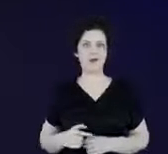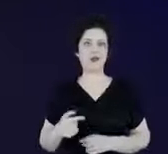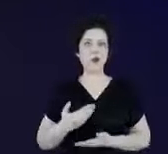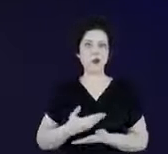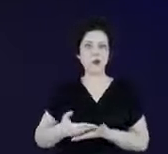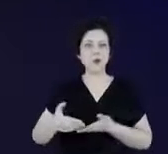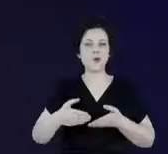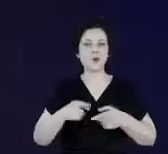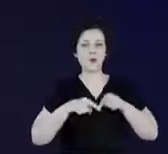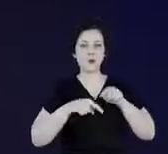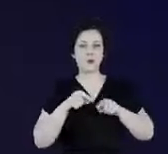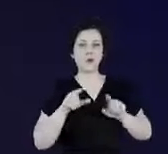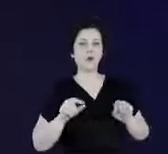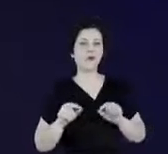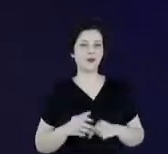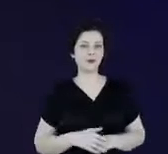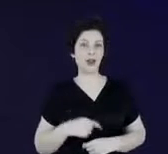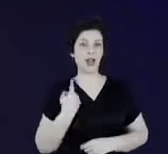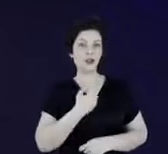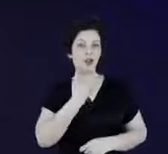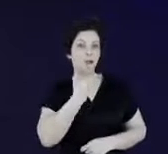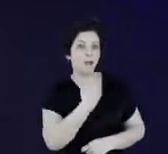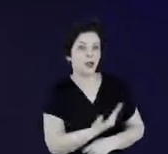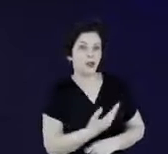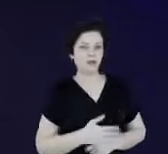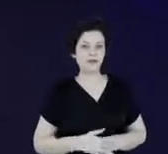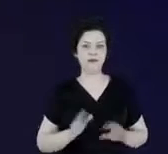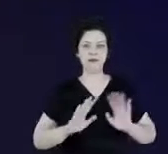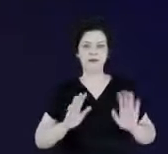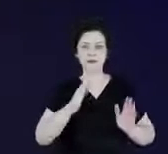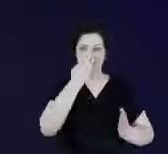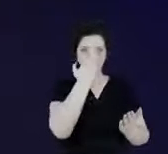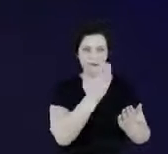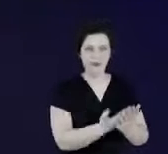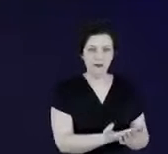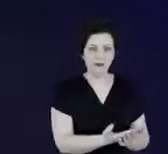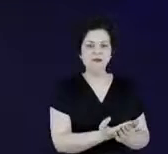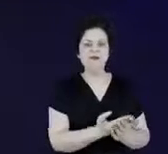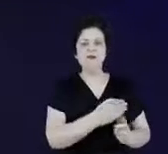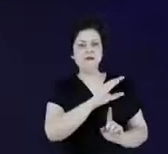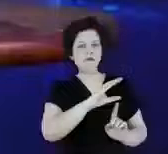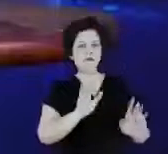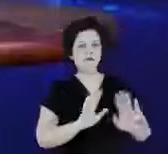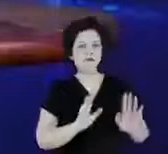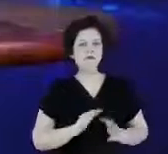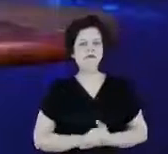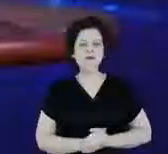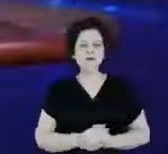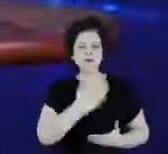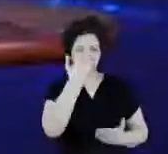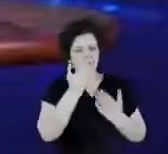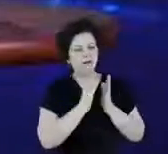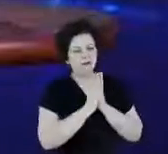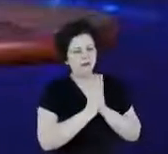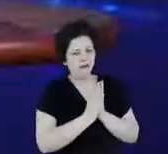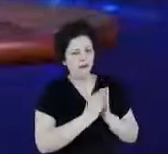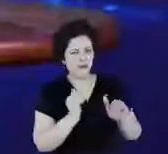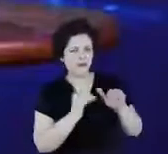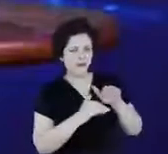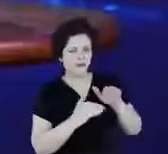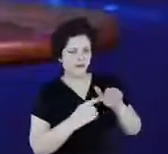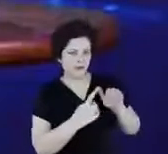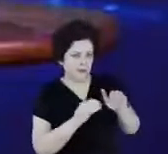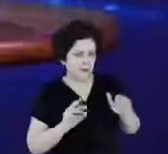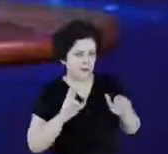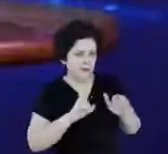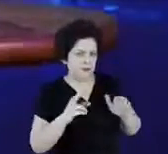começou com um produto em que a gente pedia ao invés de pedir a confiança do cliente fazer um cliente confia em mim eu tô sem reais numa